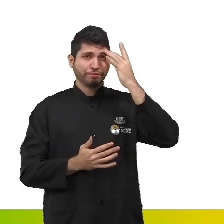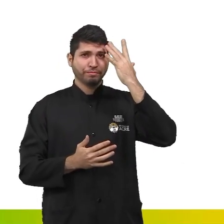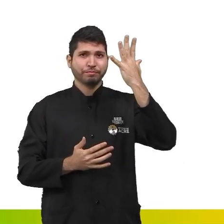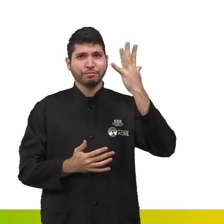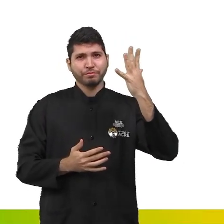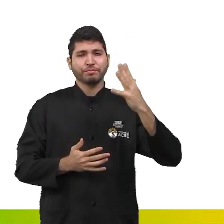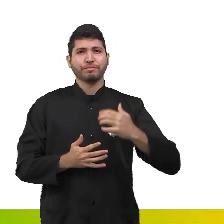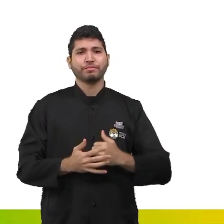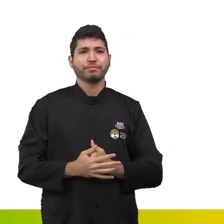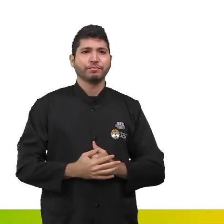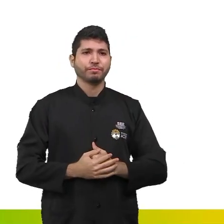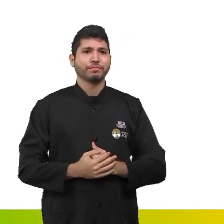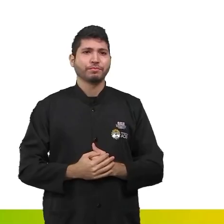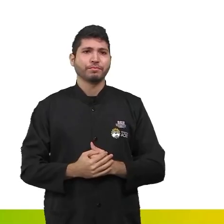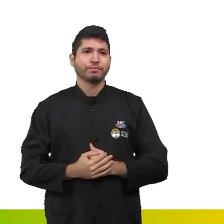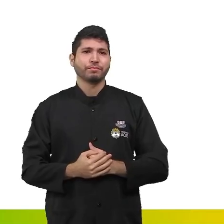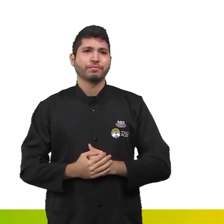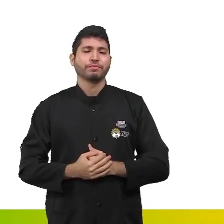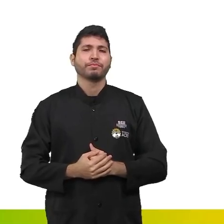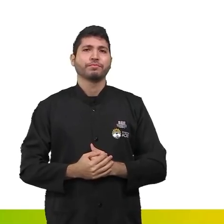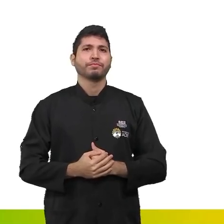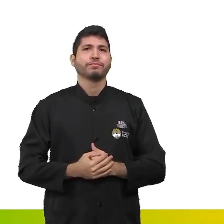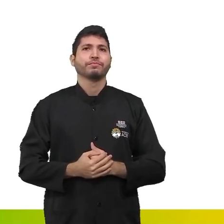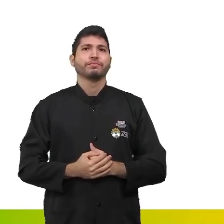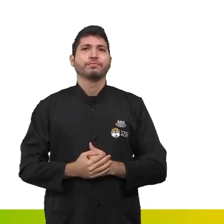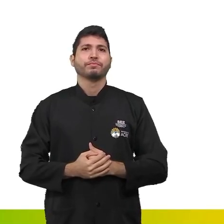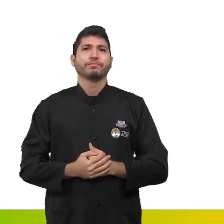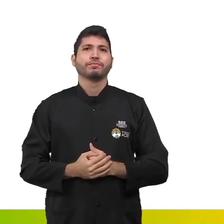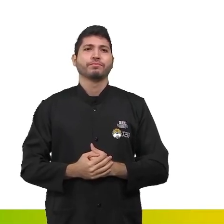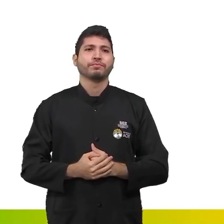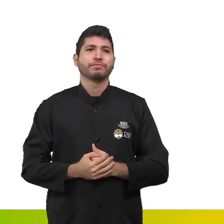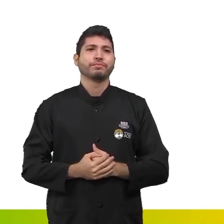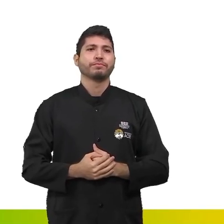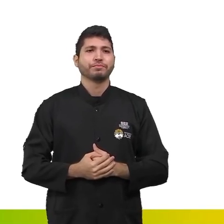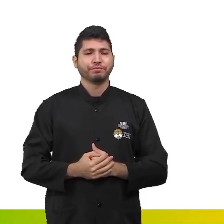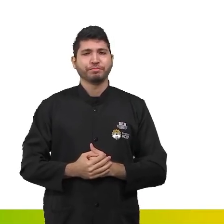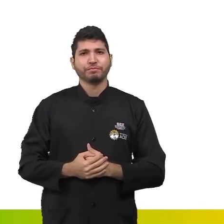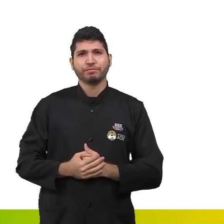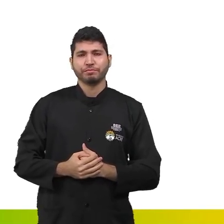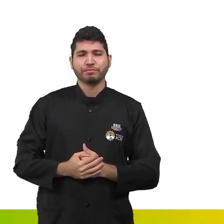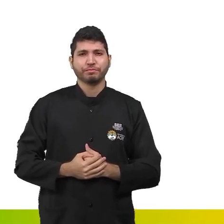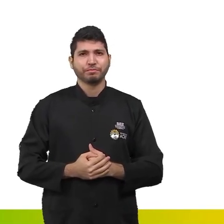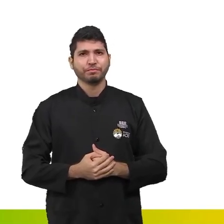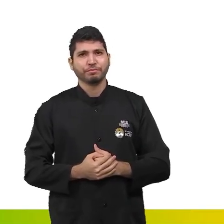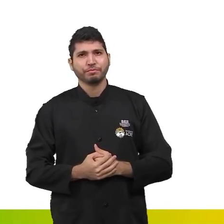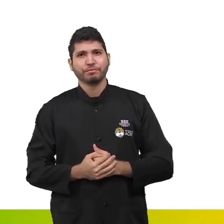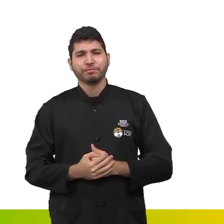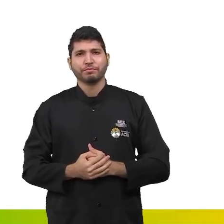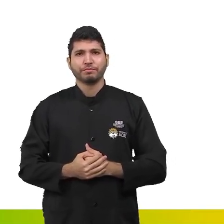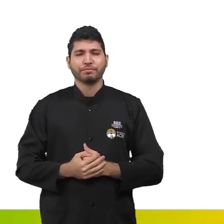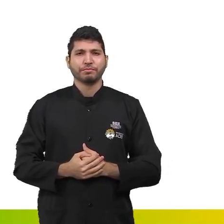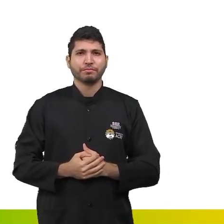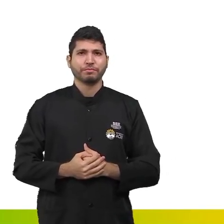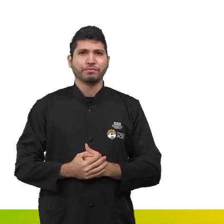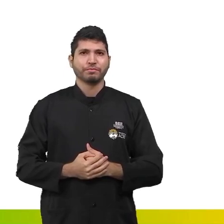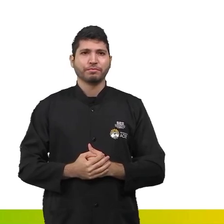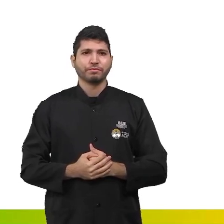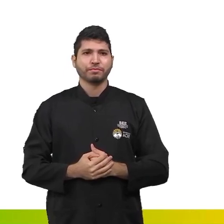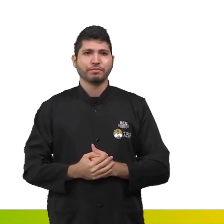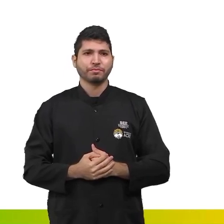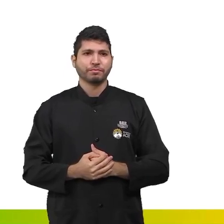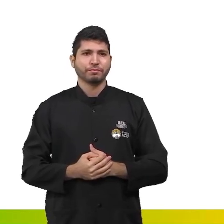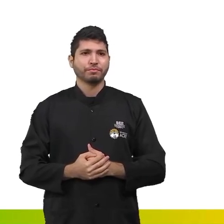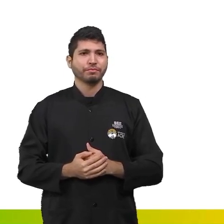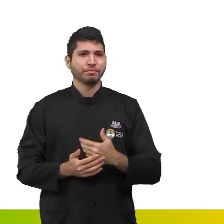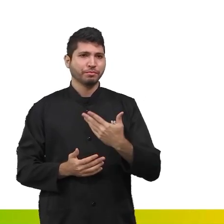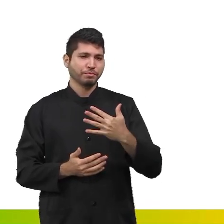Ficou fácil. Fala aí, qual é a correta? Muito bem. Existem lá férteis